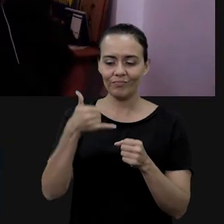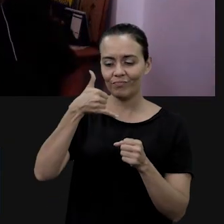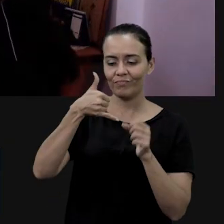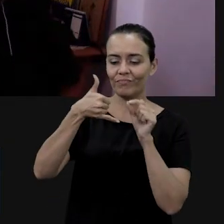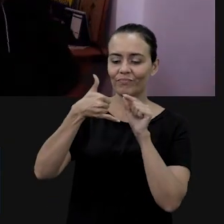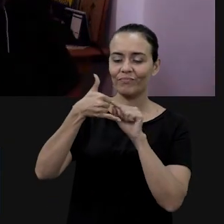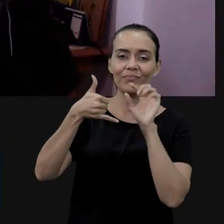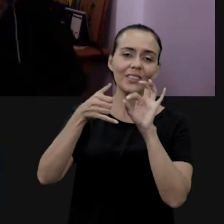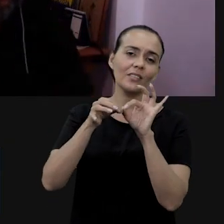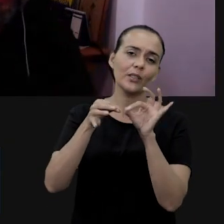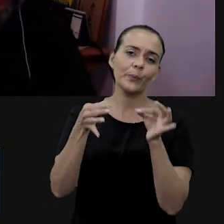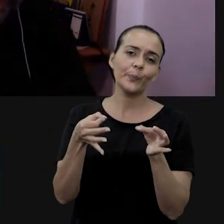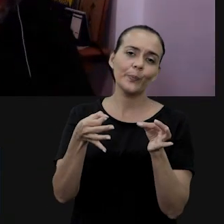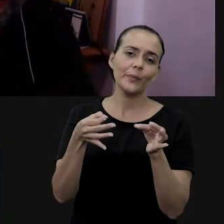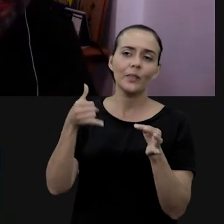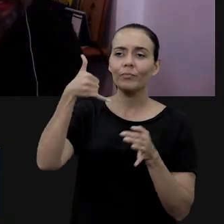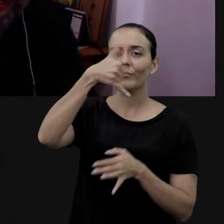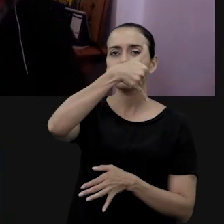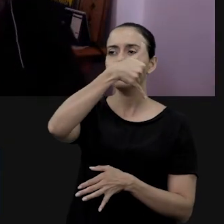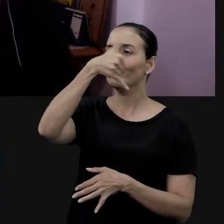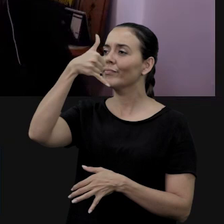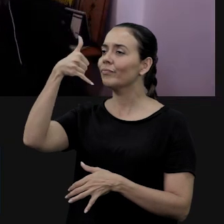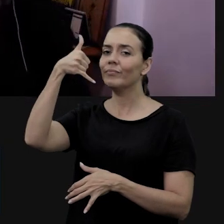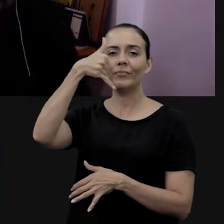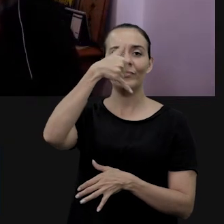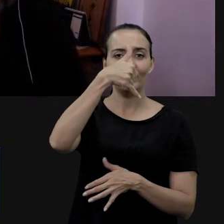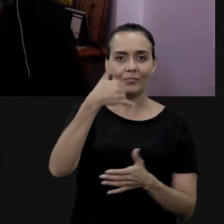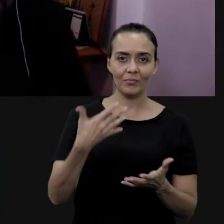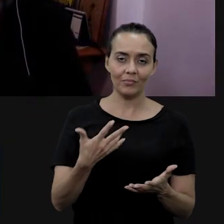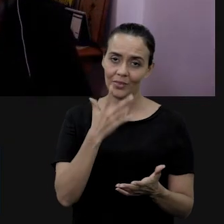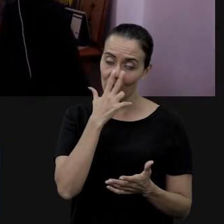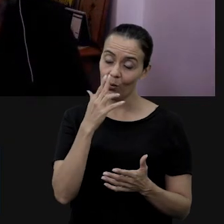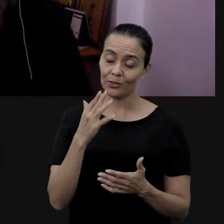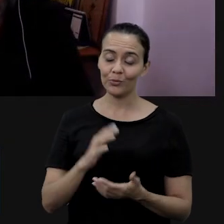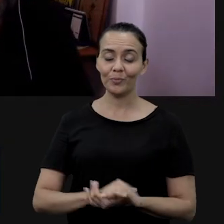primário da câmera, né, o basicão ali da caneta.